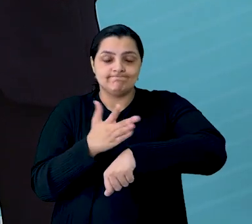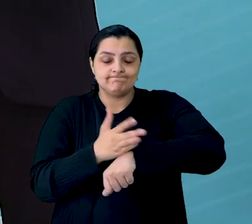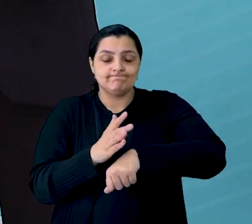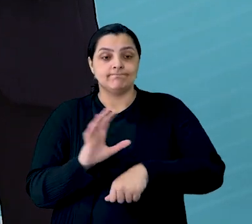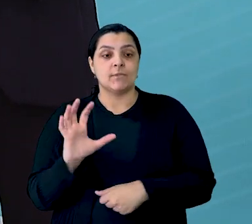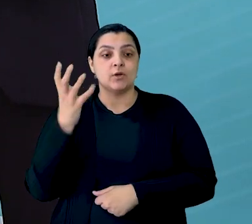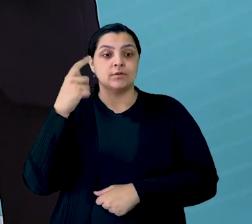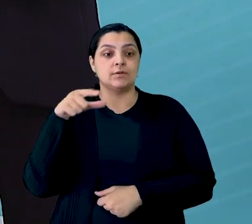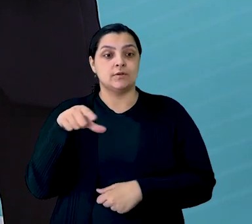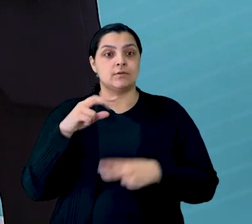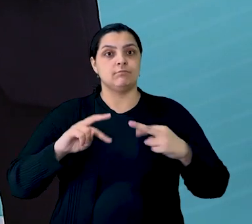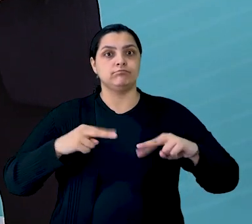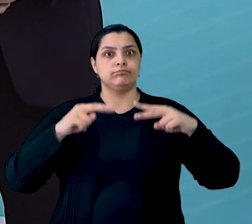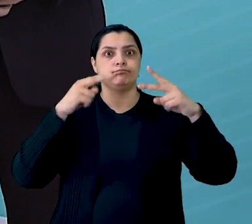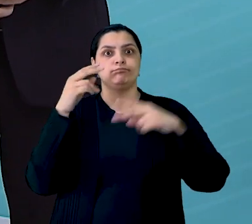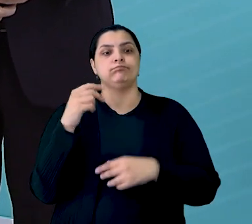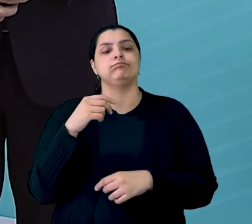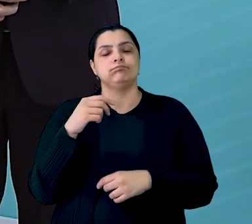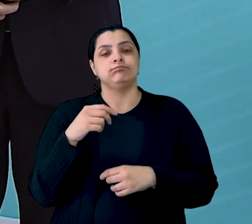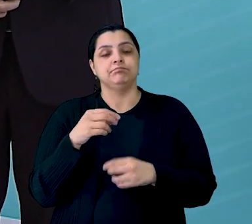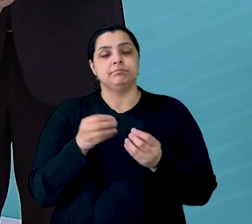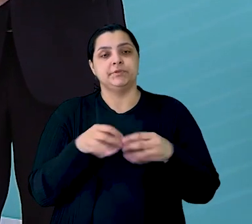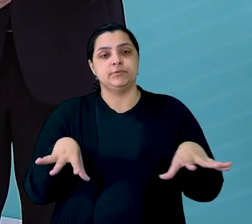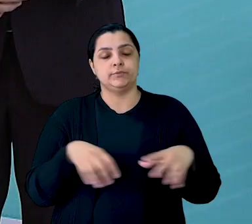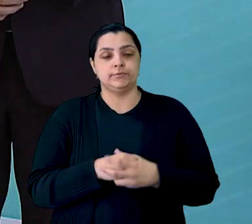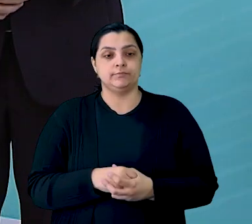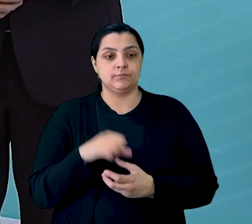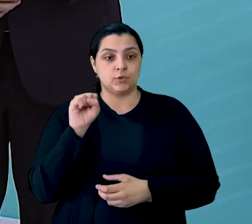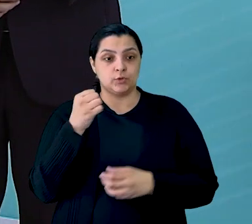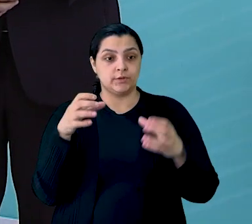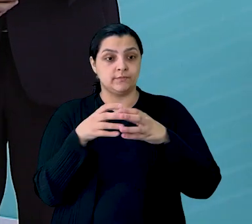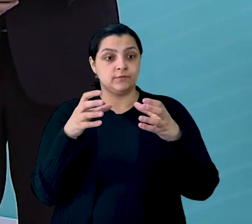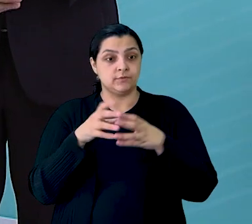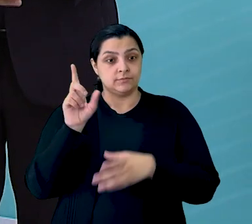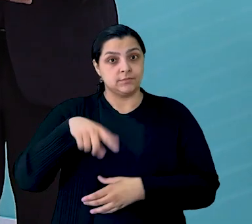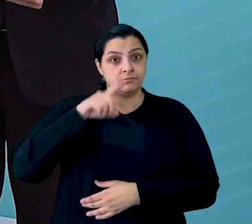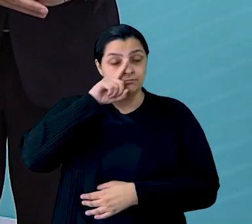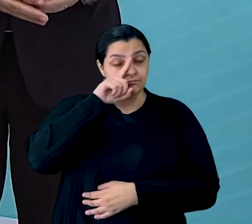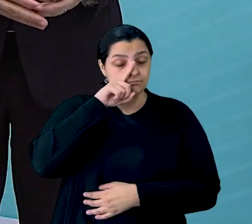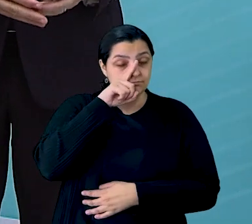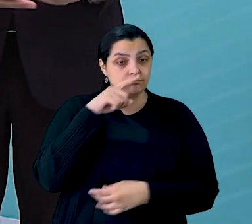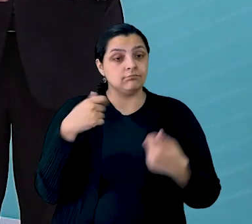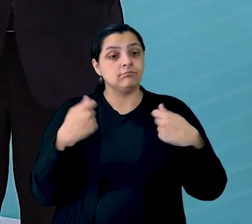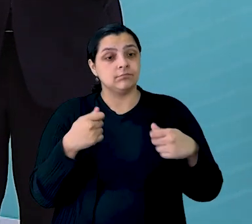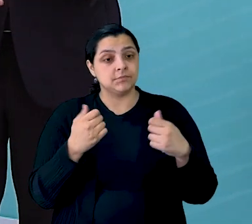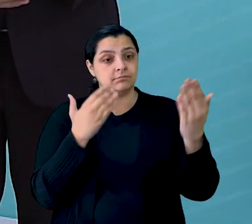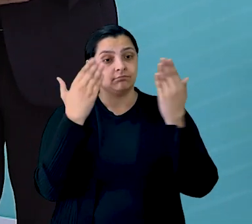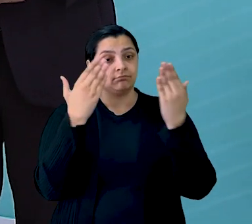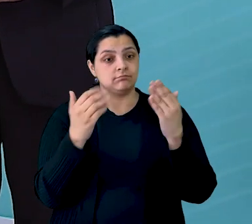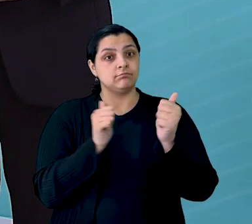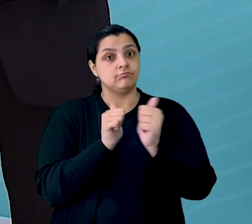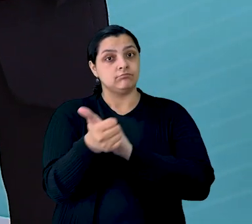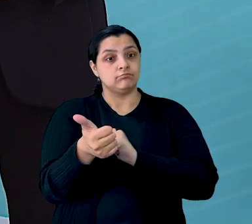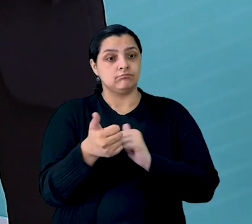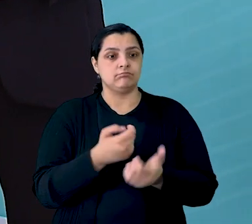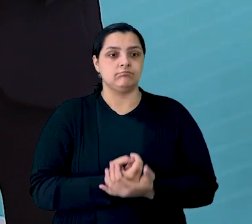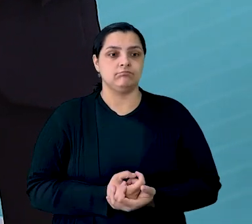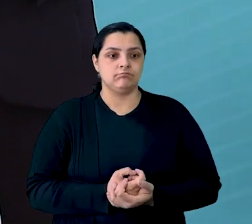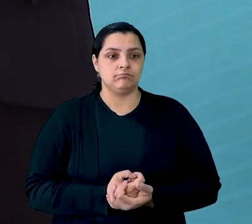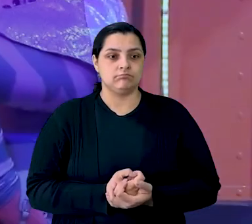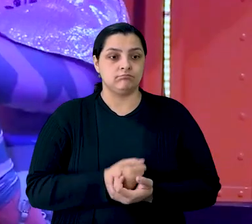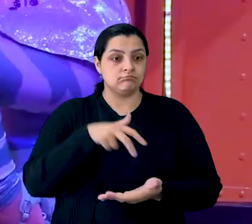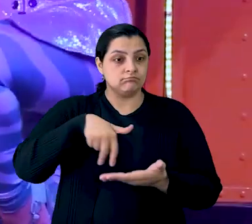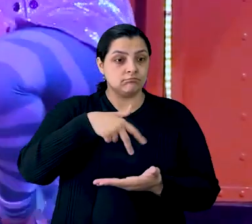e alegou que o fato comprometeu a carreira dela. Para a 8ª turma, a atividade é de risco e deve ser equiparada à de